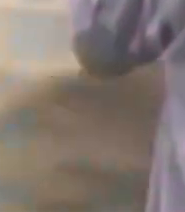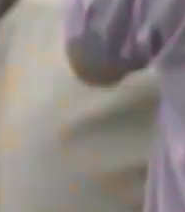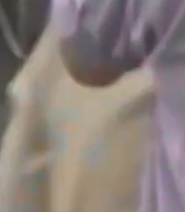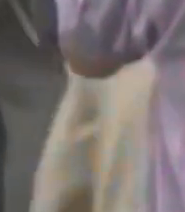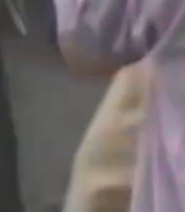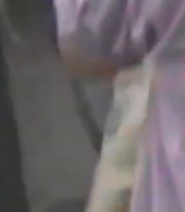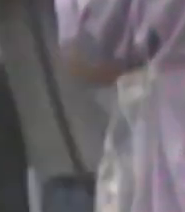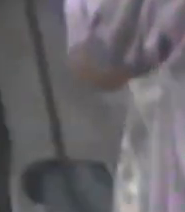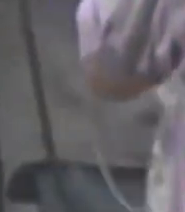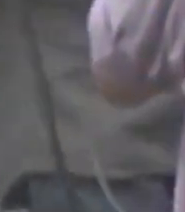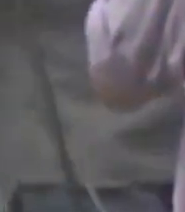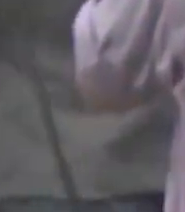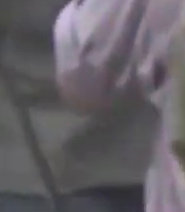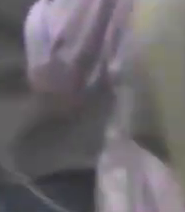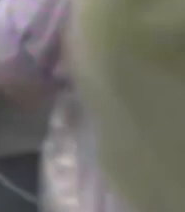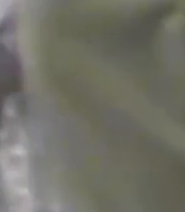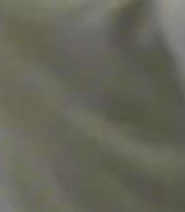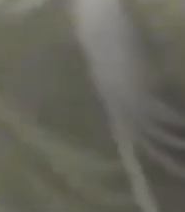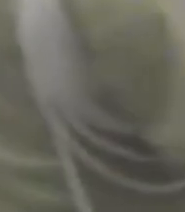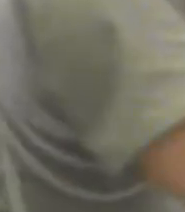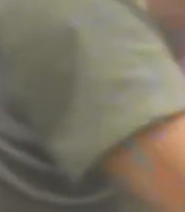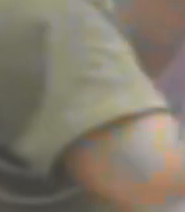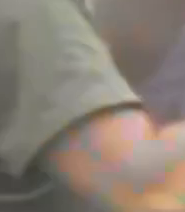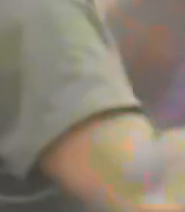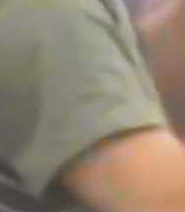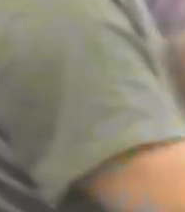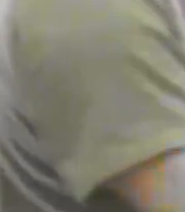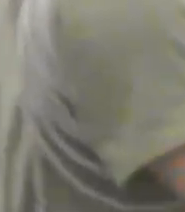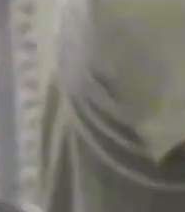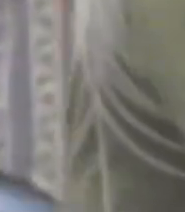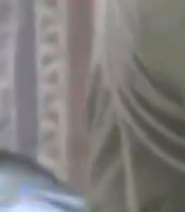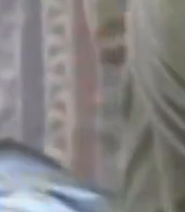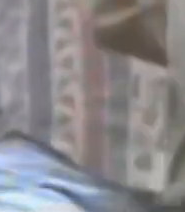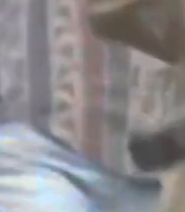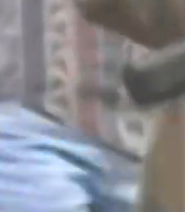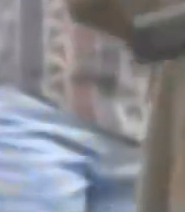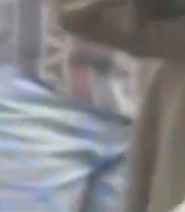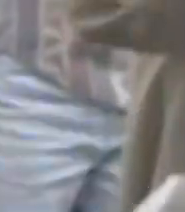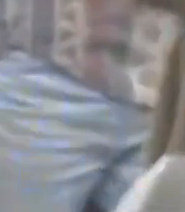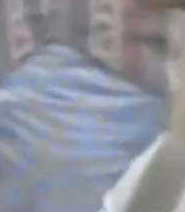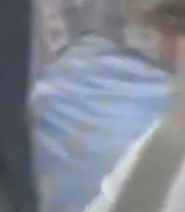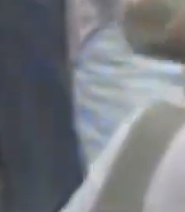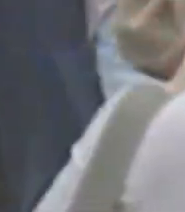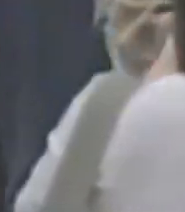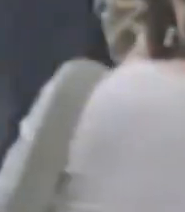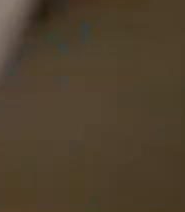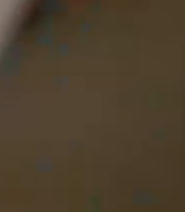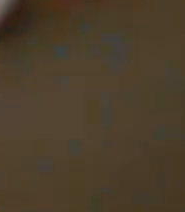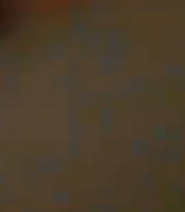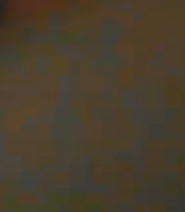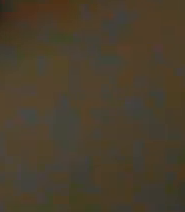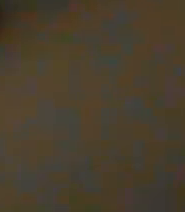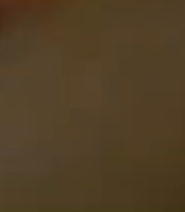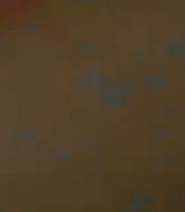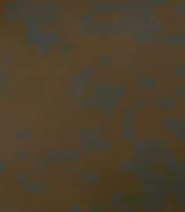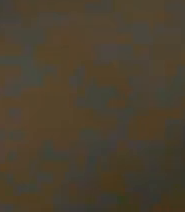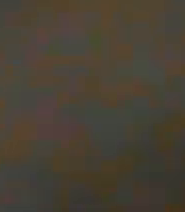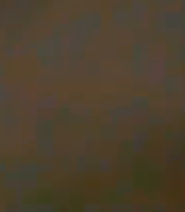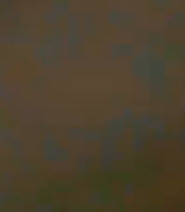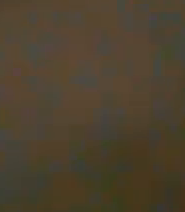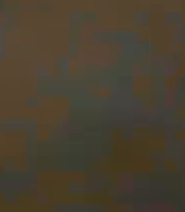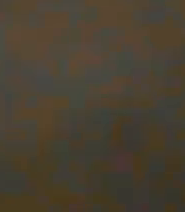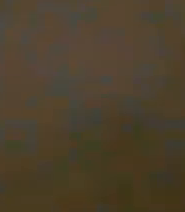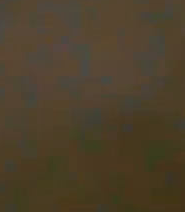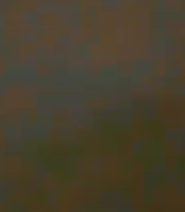Mas ficaram os ramos que logo, logo irão florescer